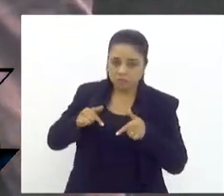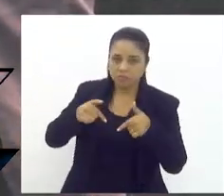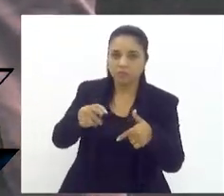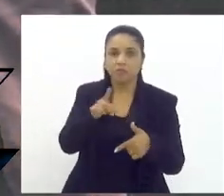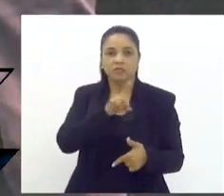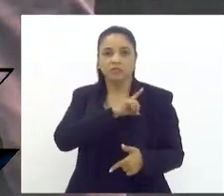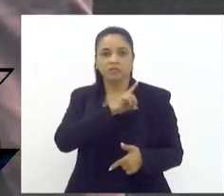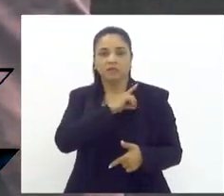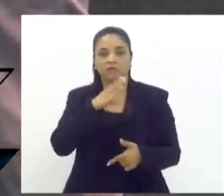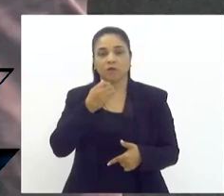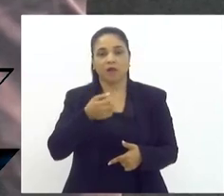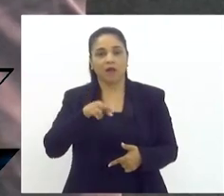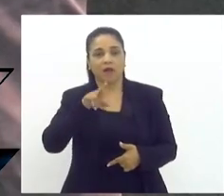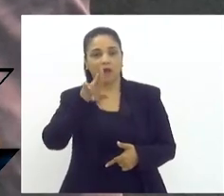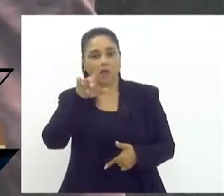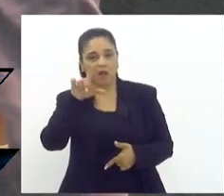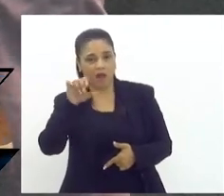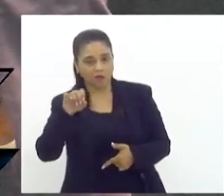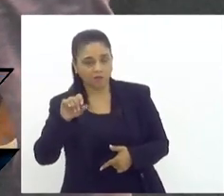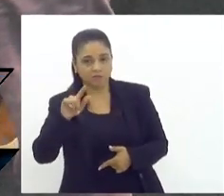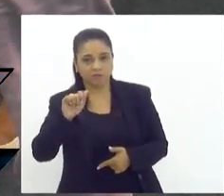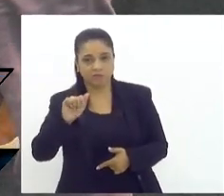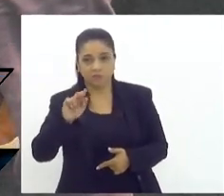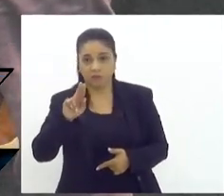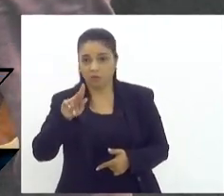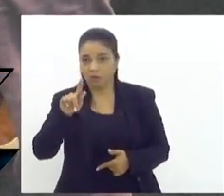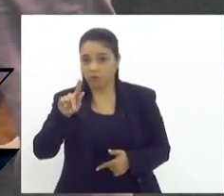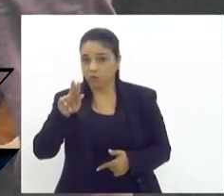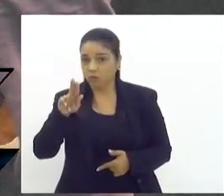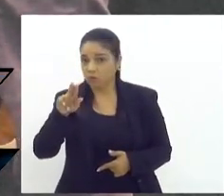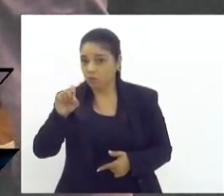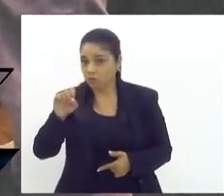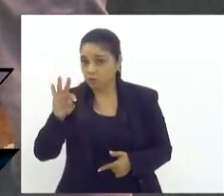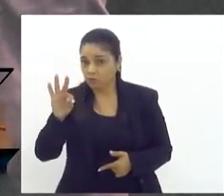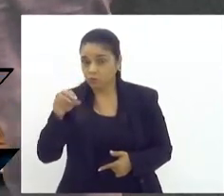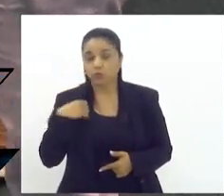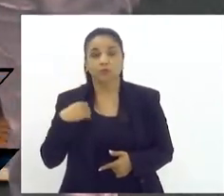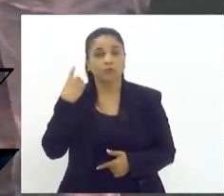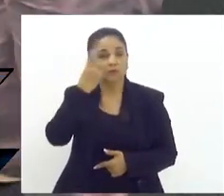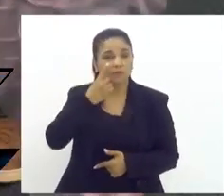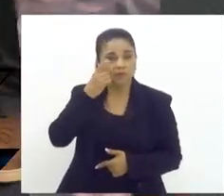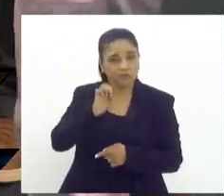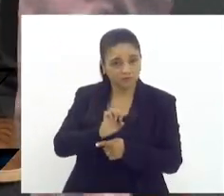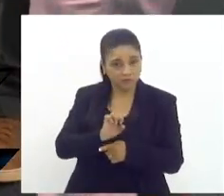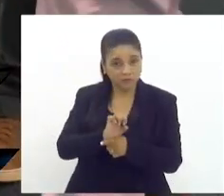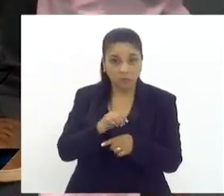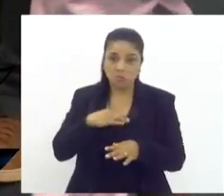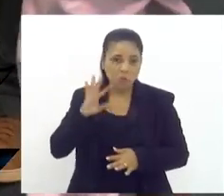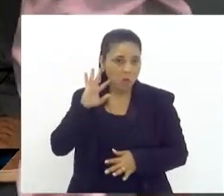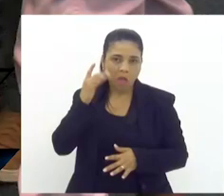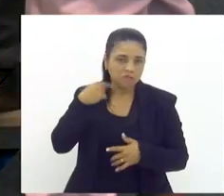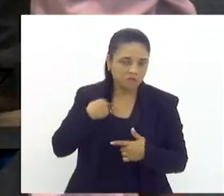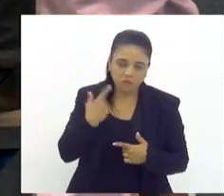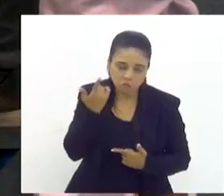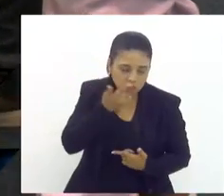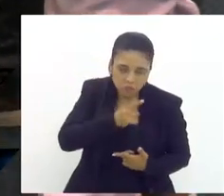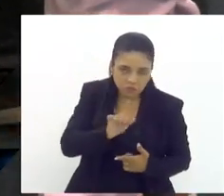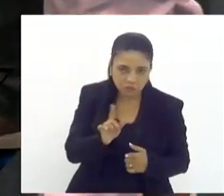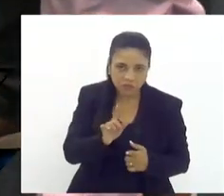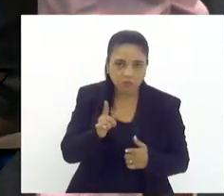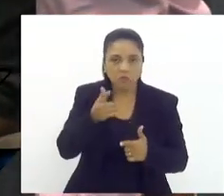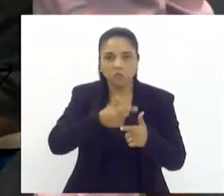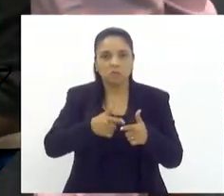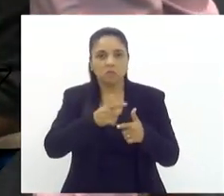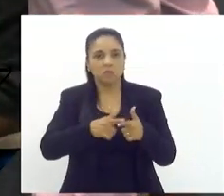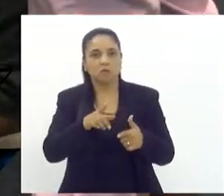Augusto deputado estadual nós ainda não conseguimos resolver os problemas dos policiais civis os